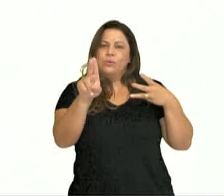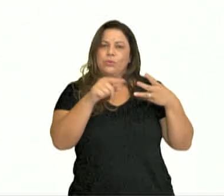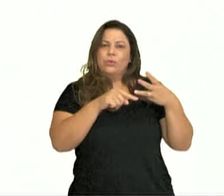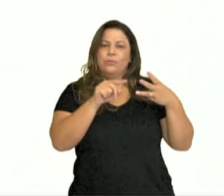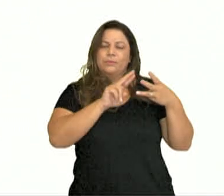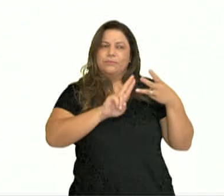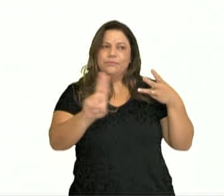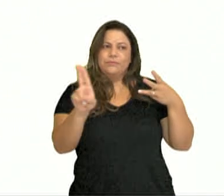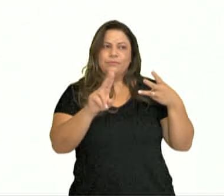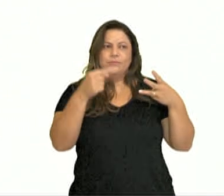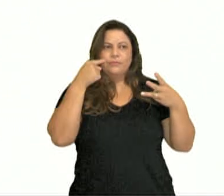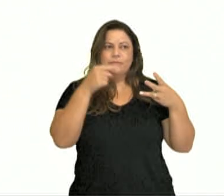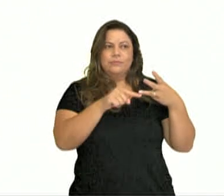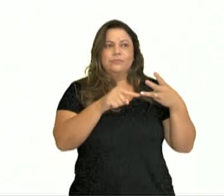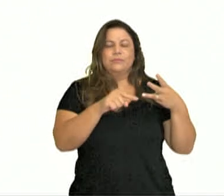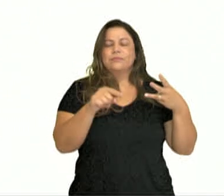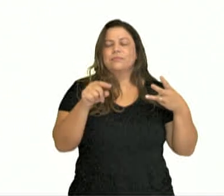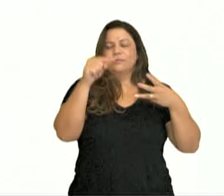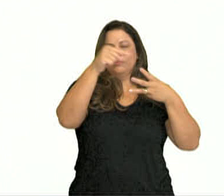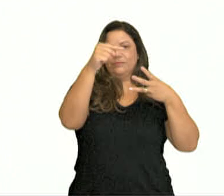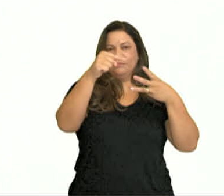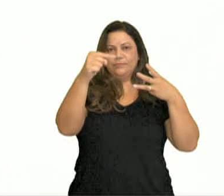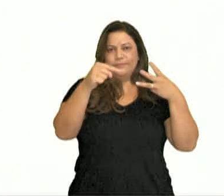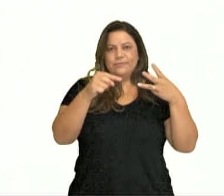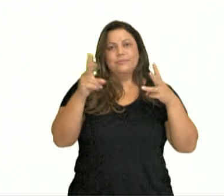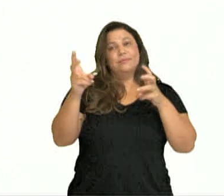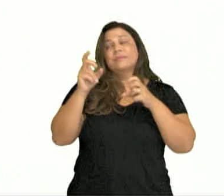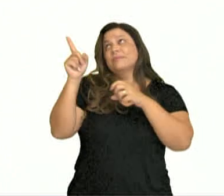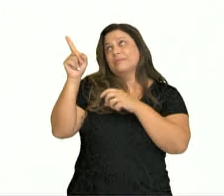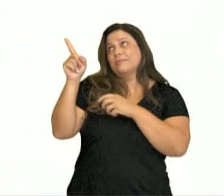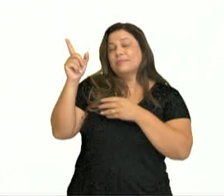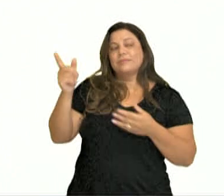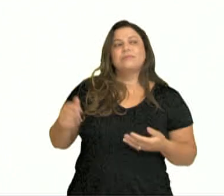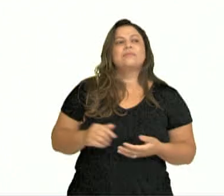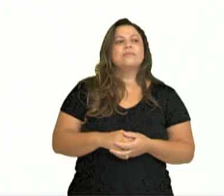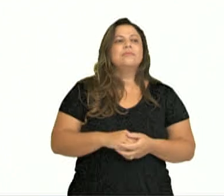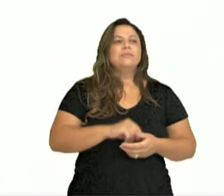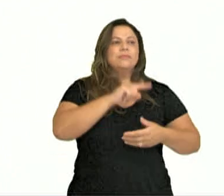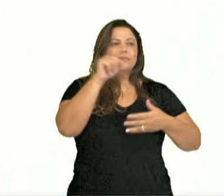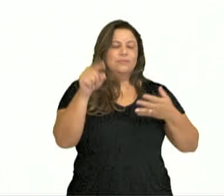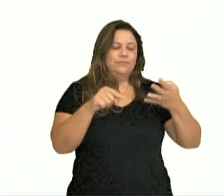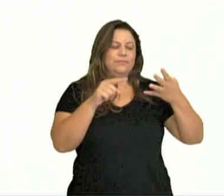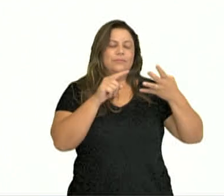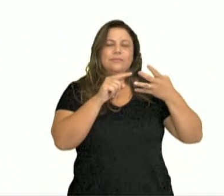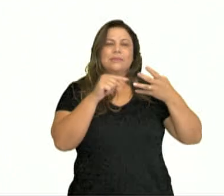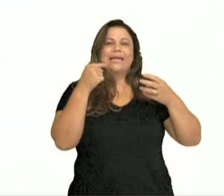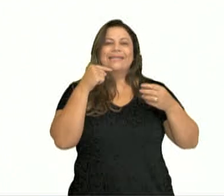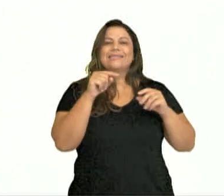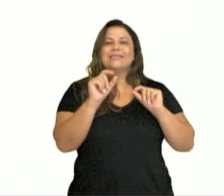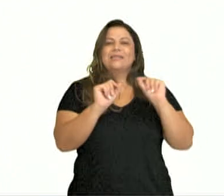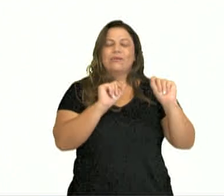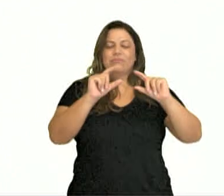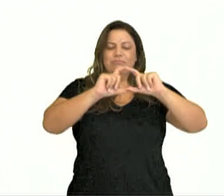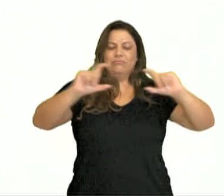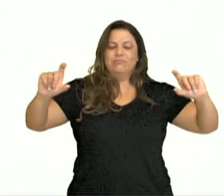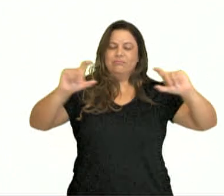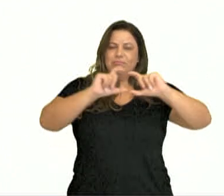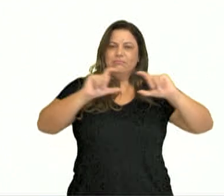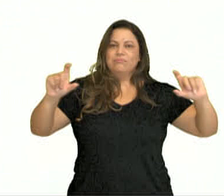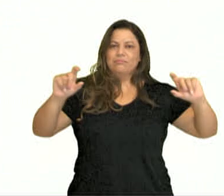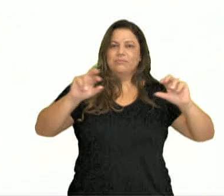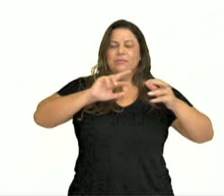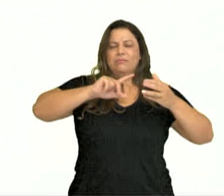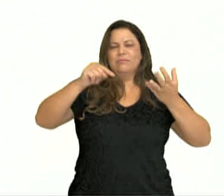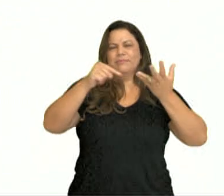as diatomáceas e os dinoflagelados. Já nessa parte de baixo temos as clorófitas, as algas verdes,